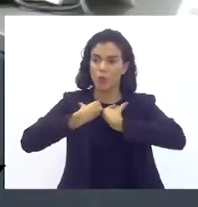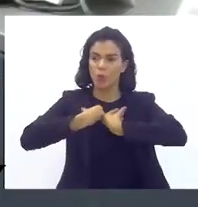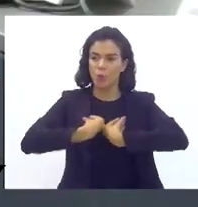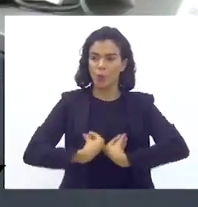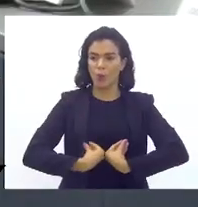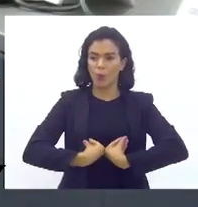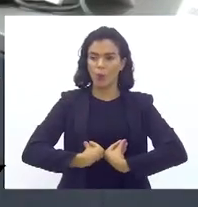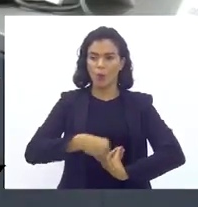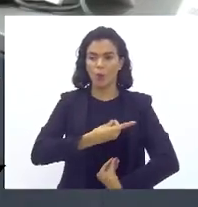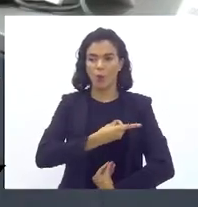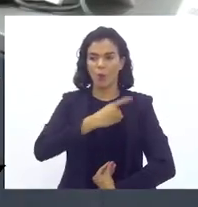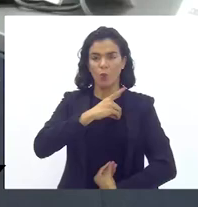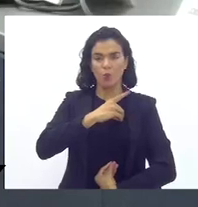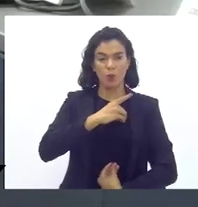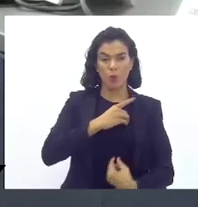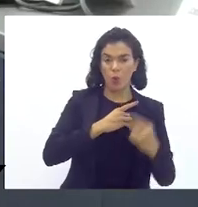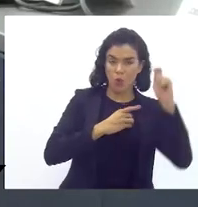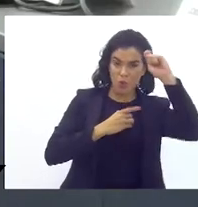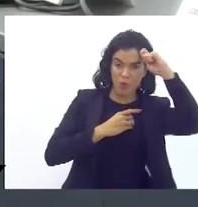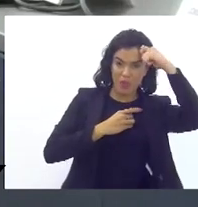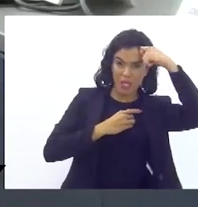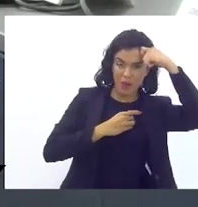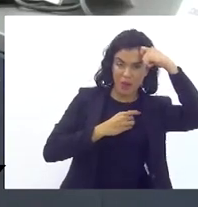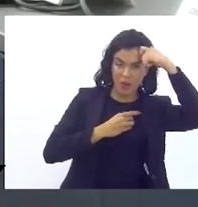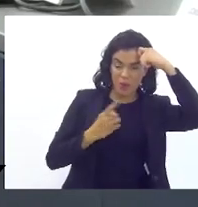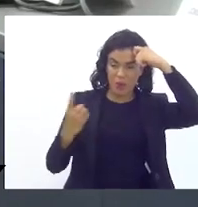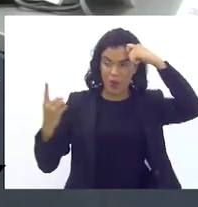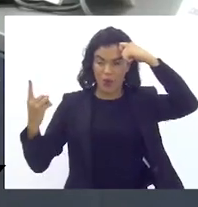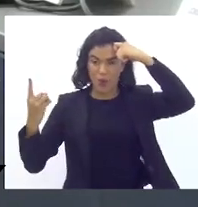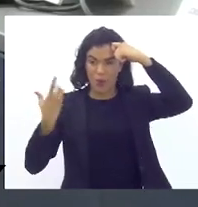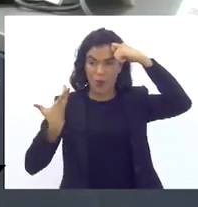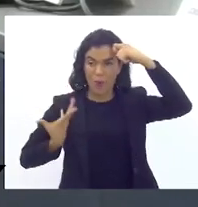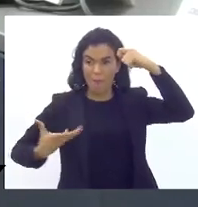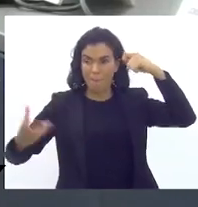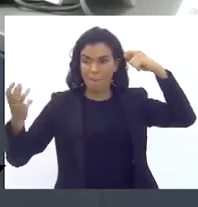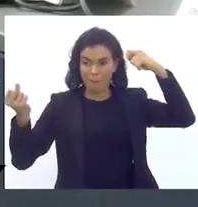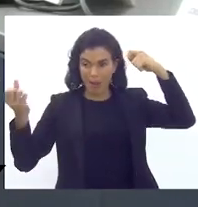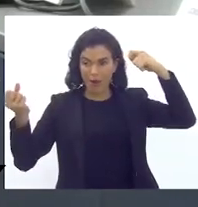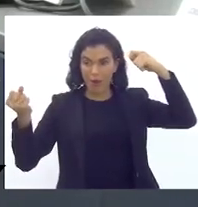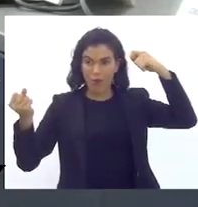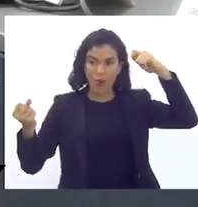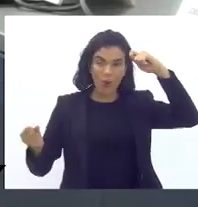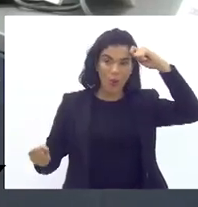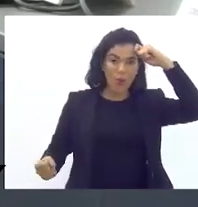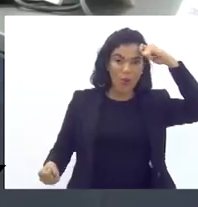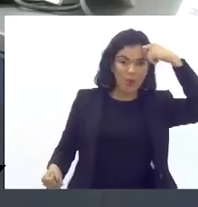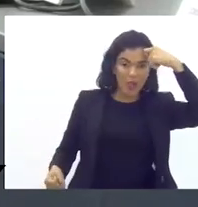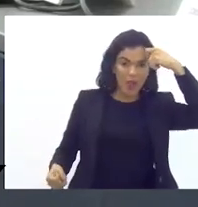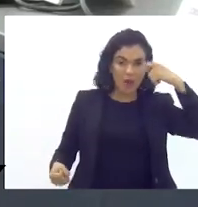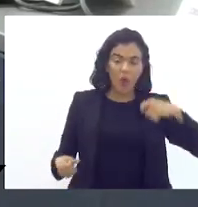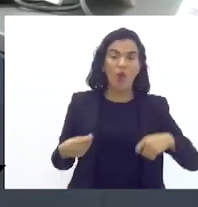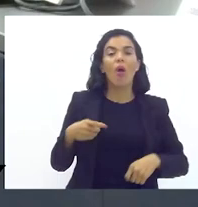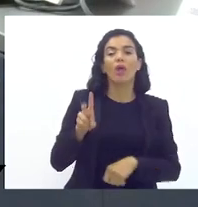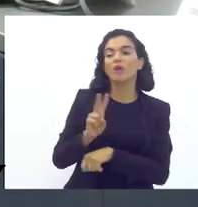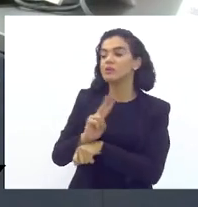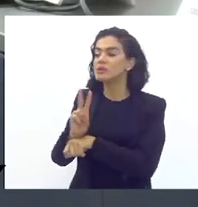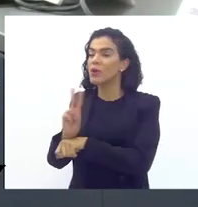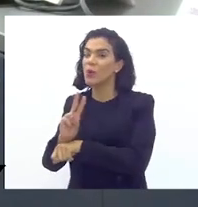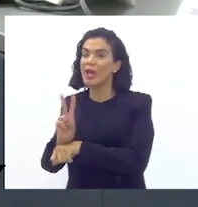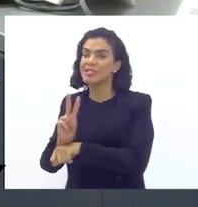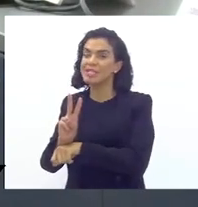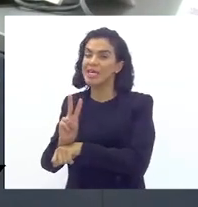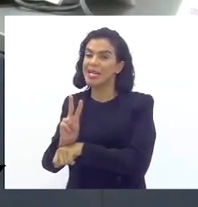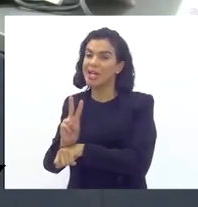delegacia um negro e um não negro o negro ele vai ser o segurança